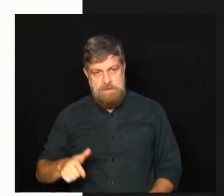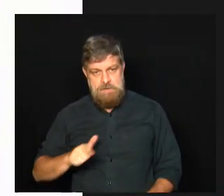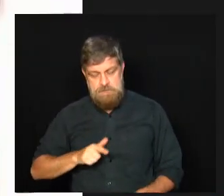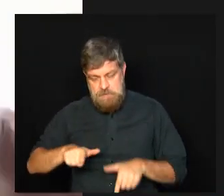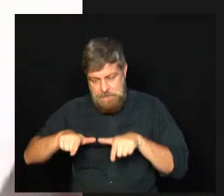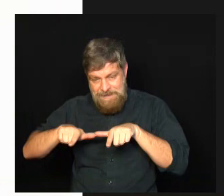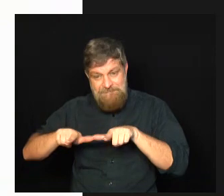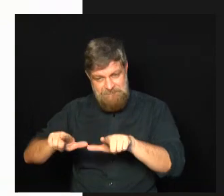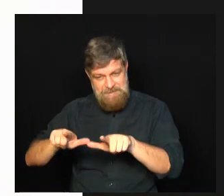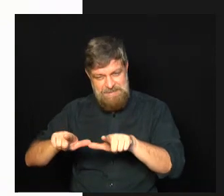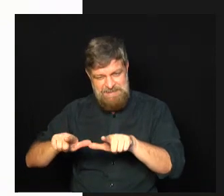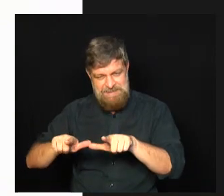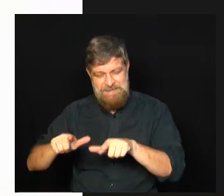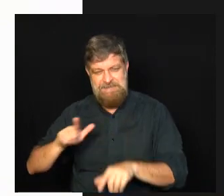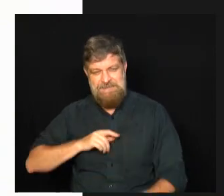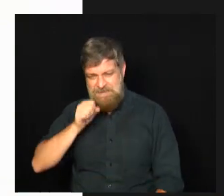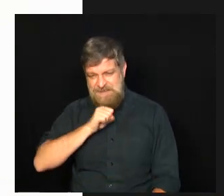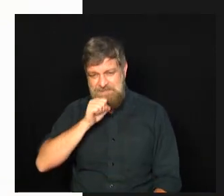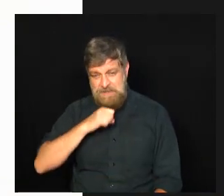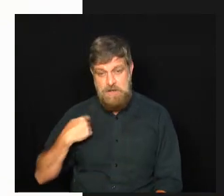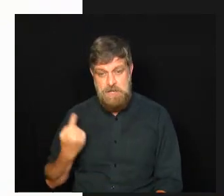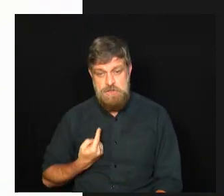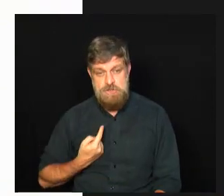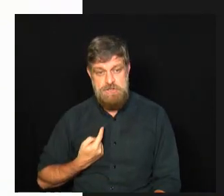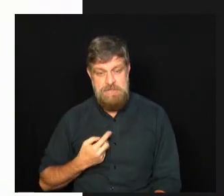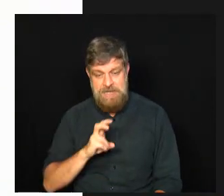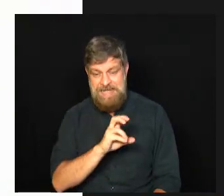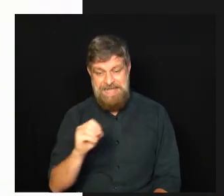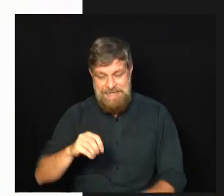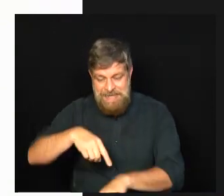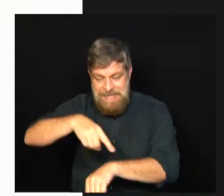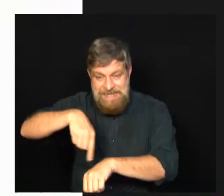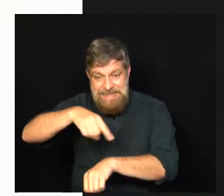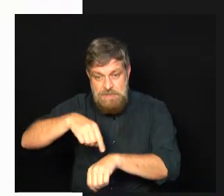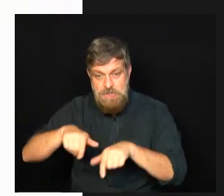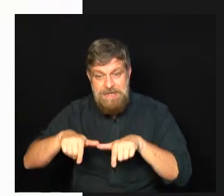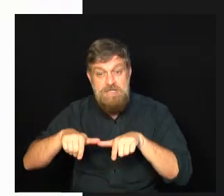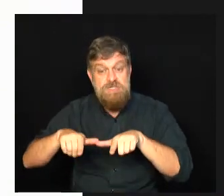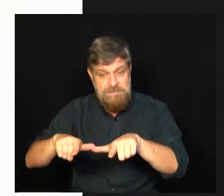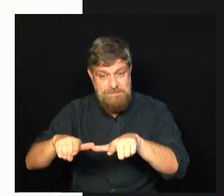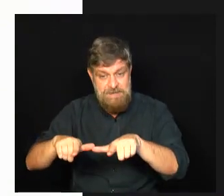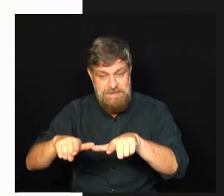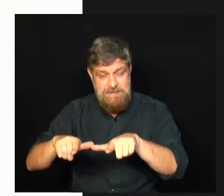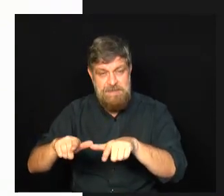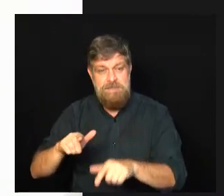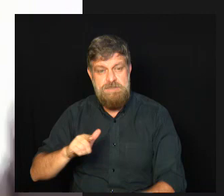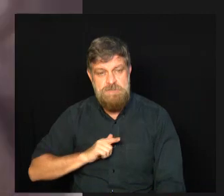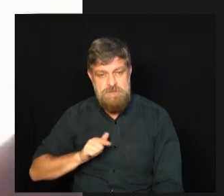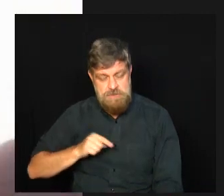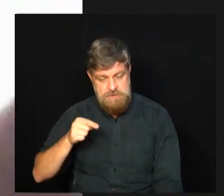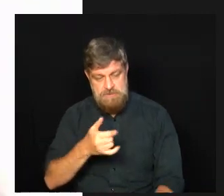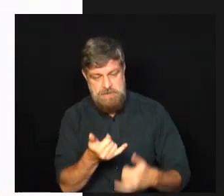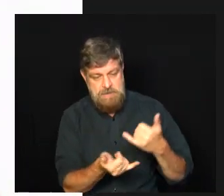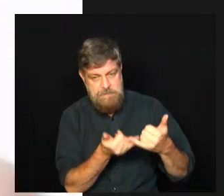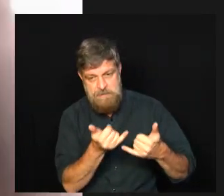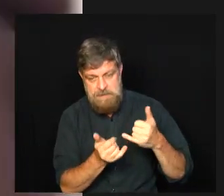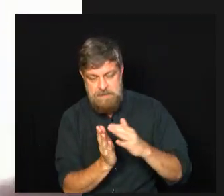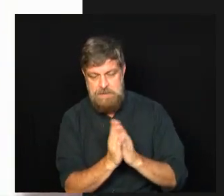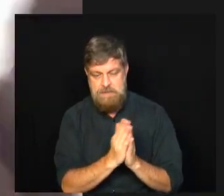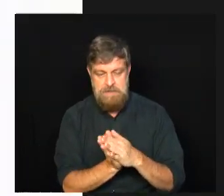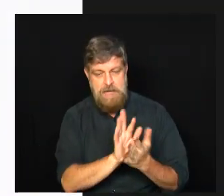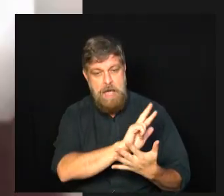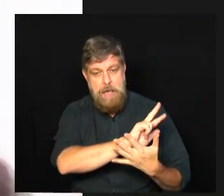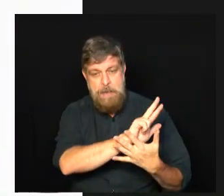Nós registramos 500 horas de fita cassete, de brinquedos e